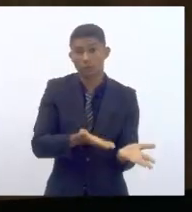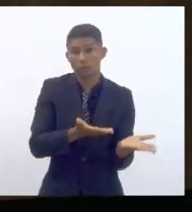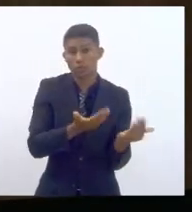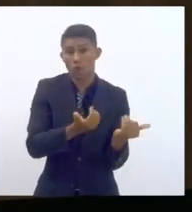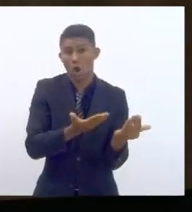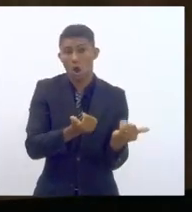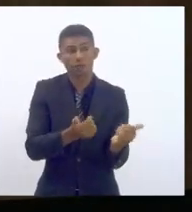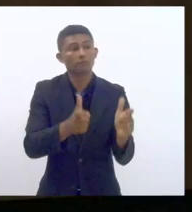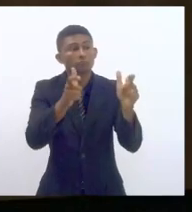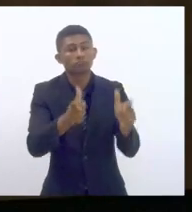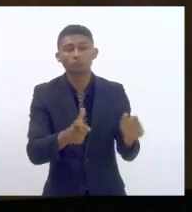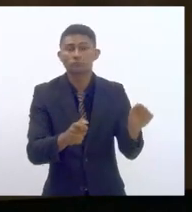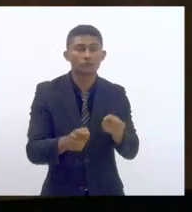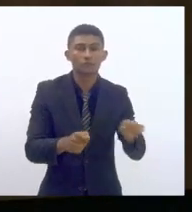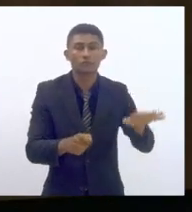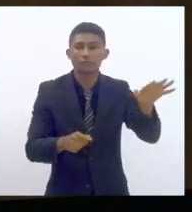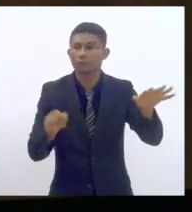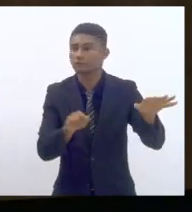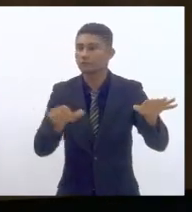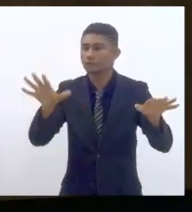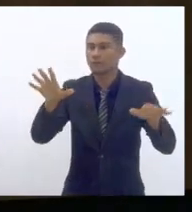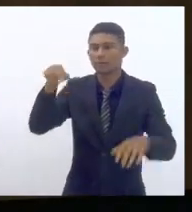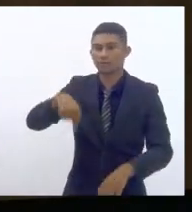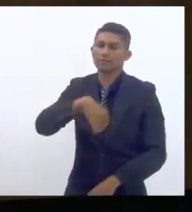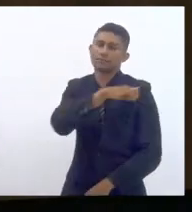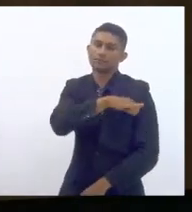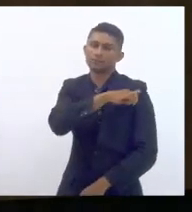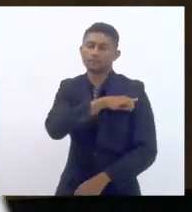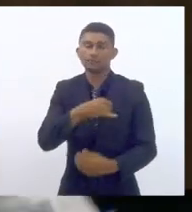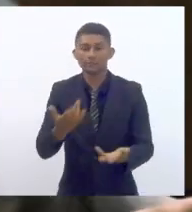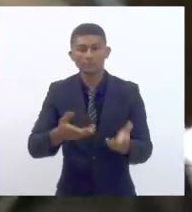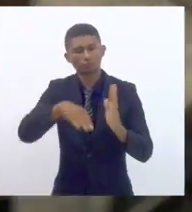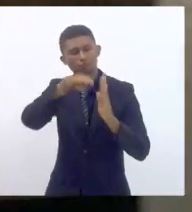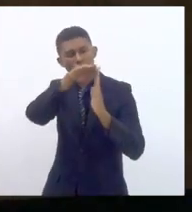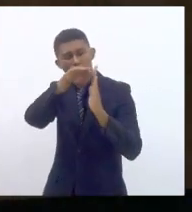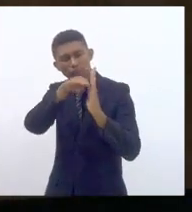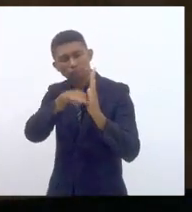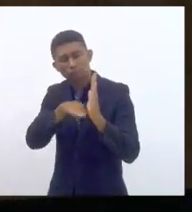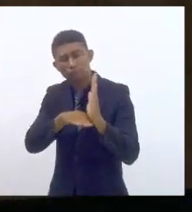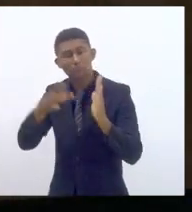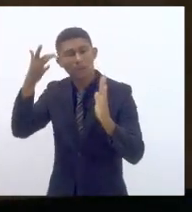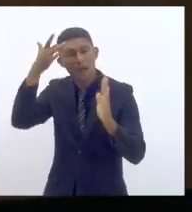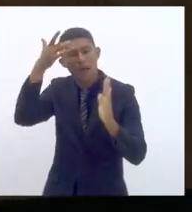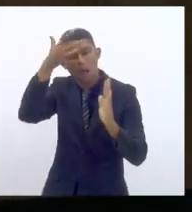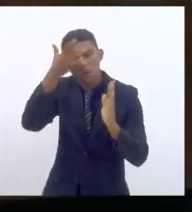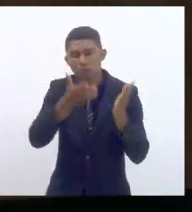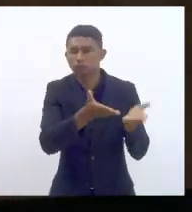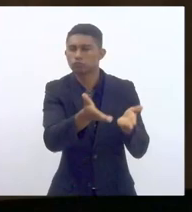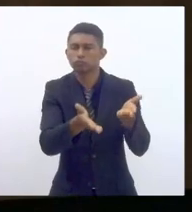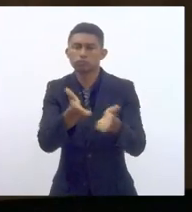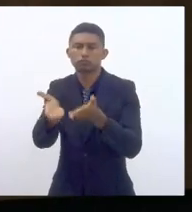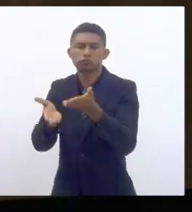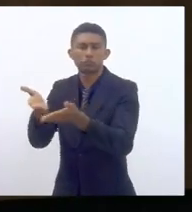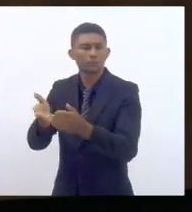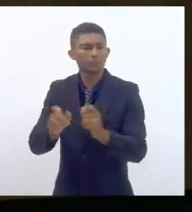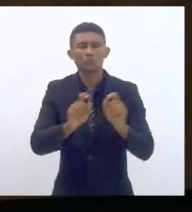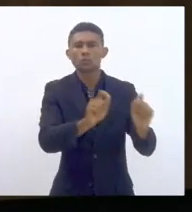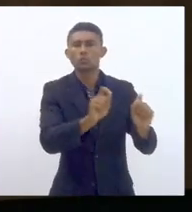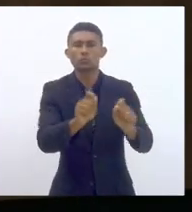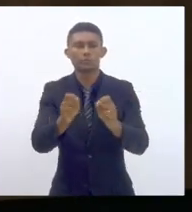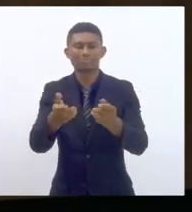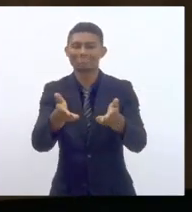no âmbito do Estado do Rio de Janeiro. Esse Programa de Acolhimento de Saúde Mental visa atender